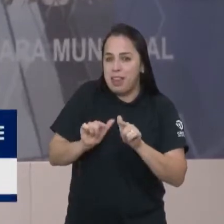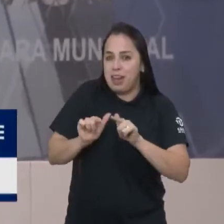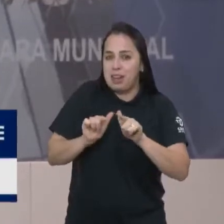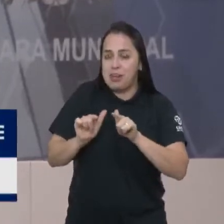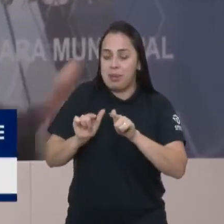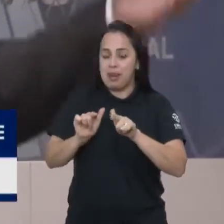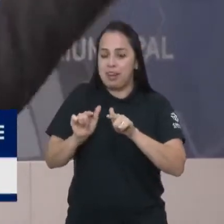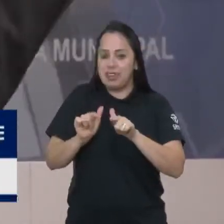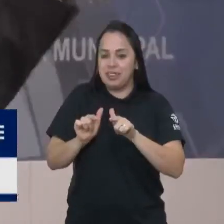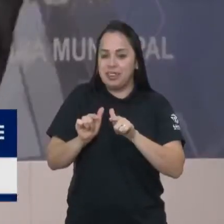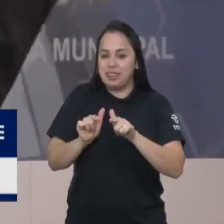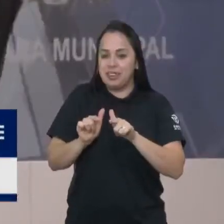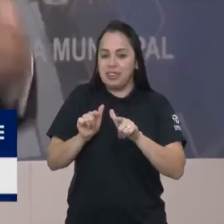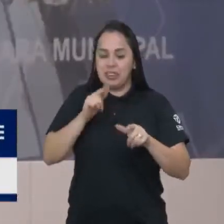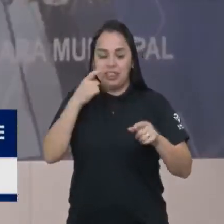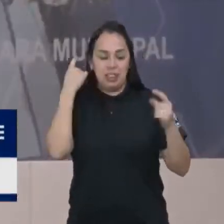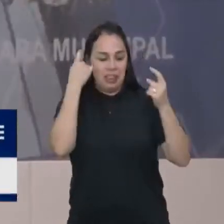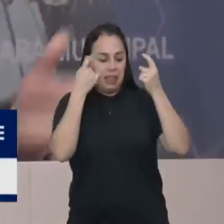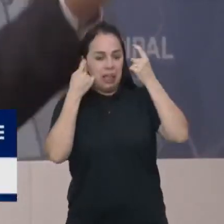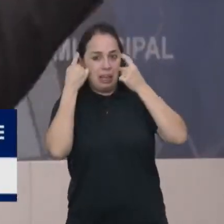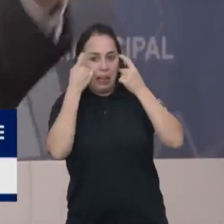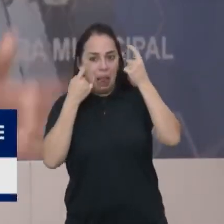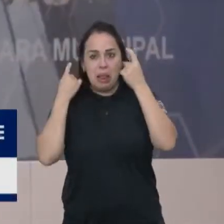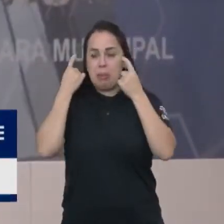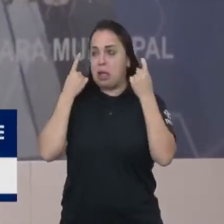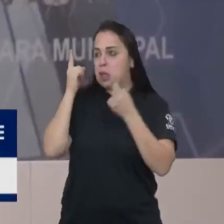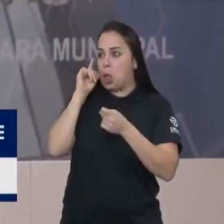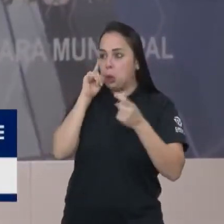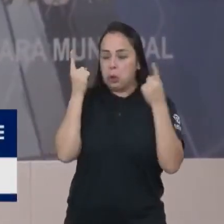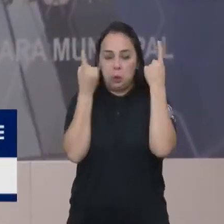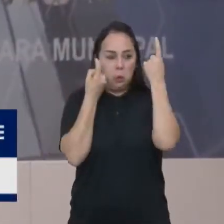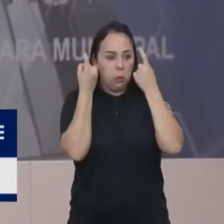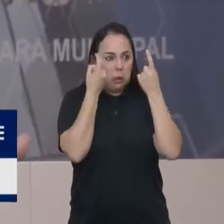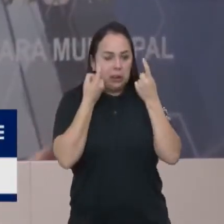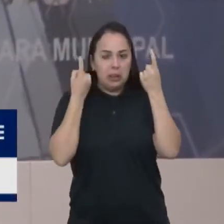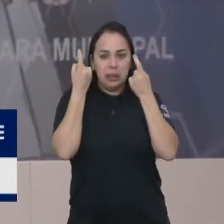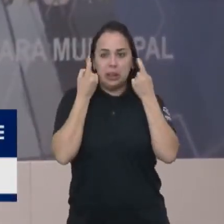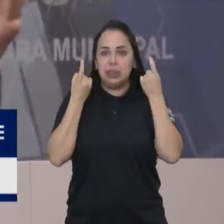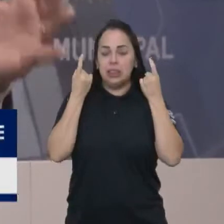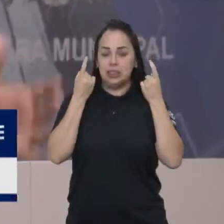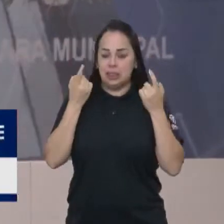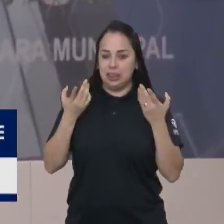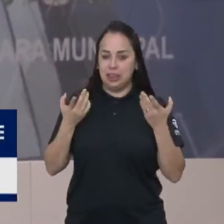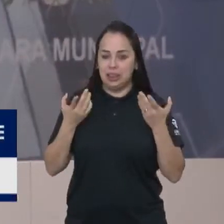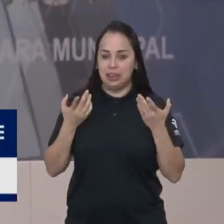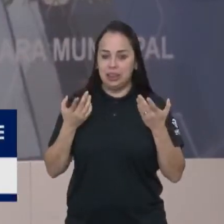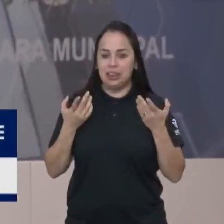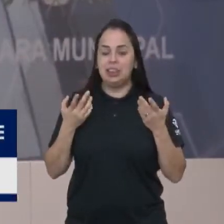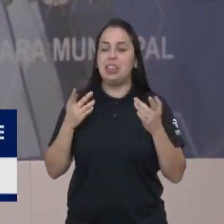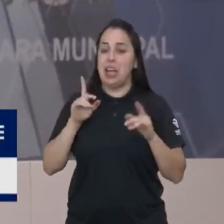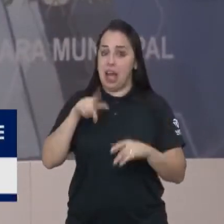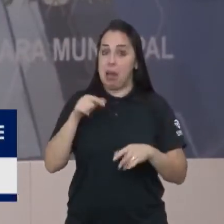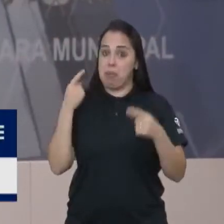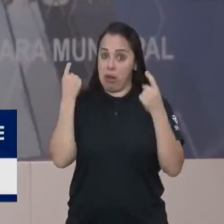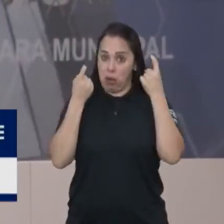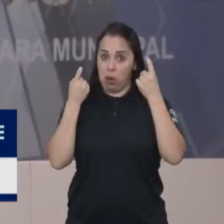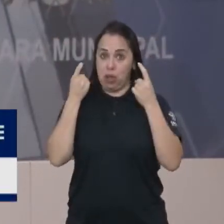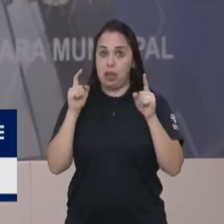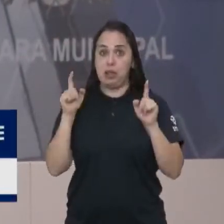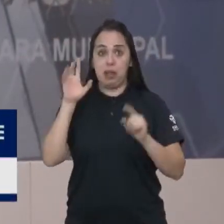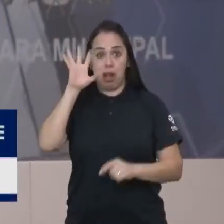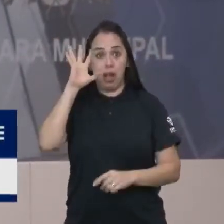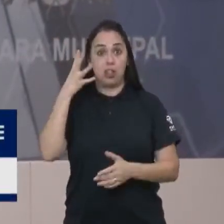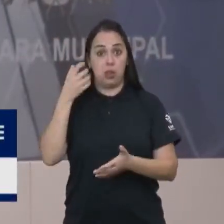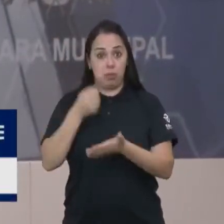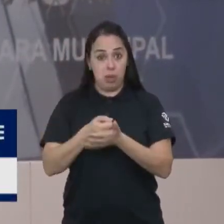caminhos, com as preocupações ali do dia a dia, né, Curicombo, né, são super preocupantes, e as decisões